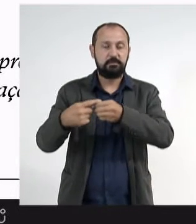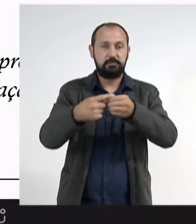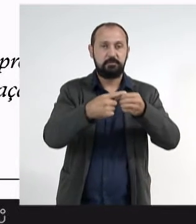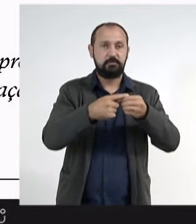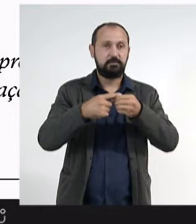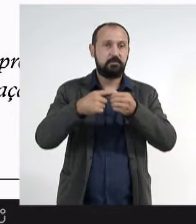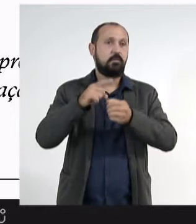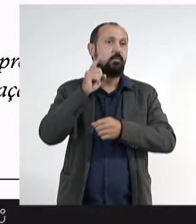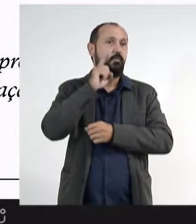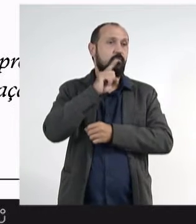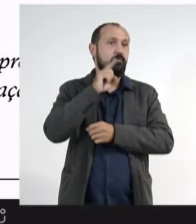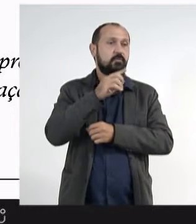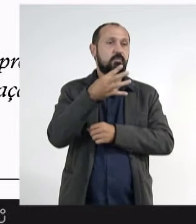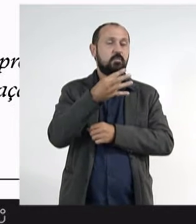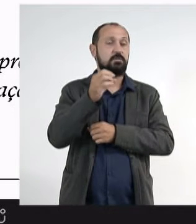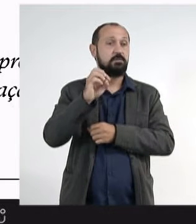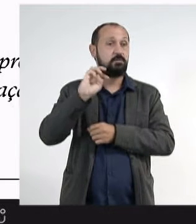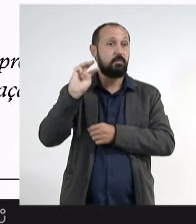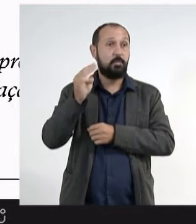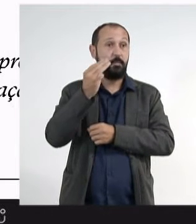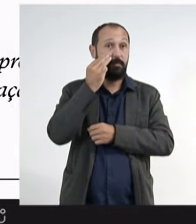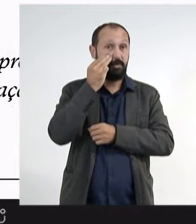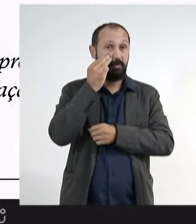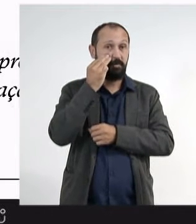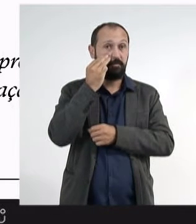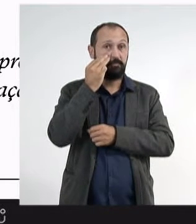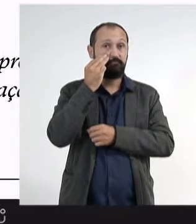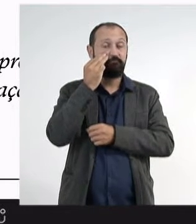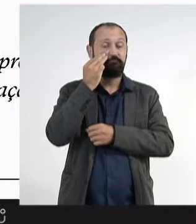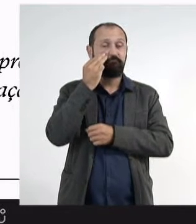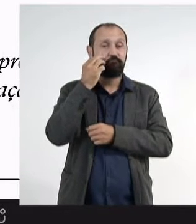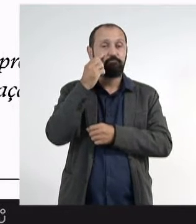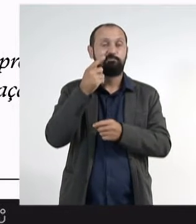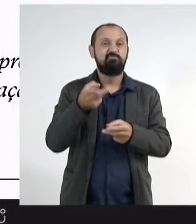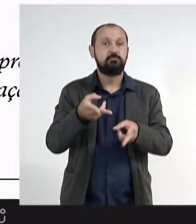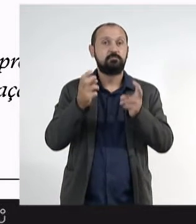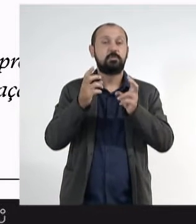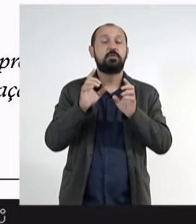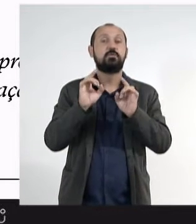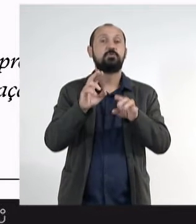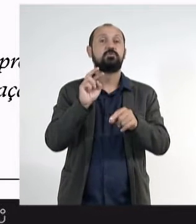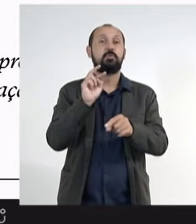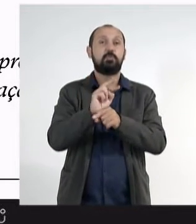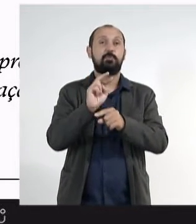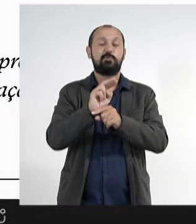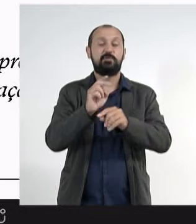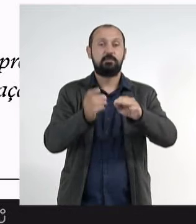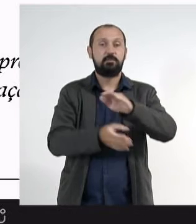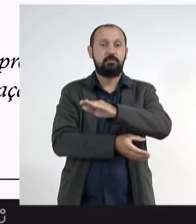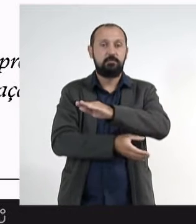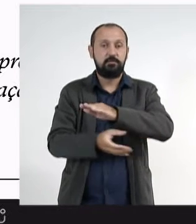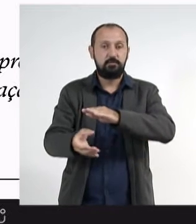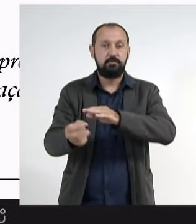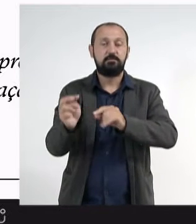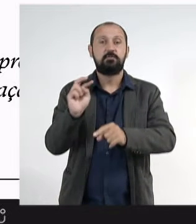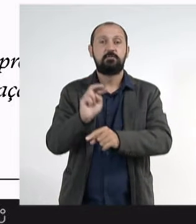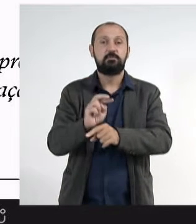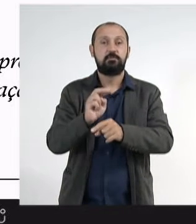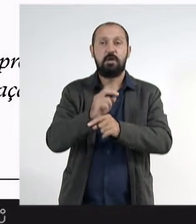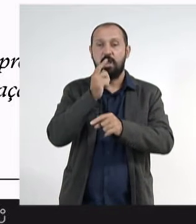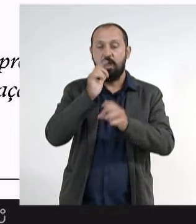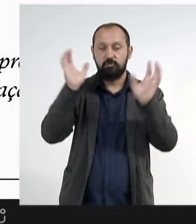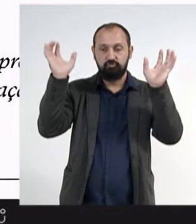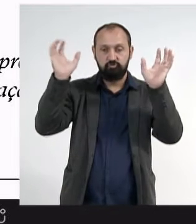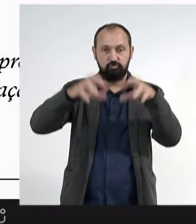americanas, depois de gastar 400 bilhões de dólares, verificou que não bastava só tratar esgoto, você tinha que controlar também